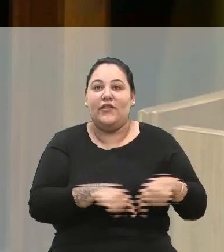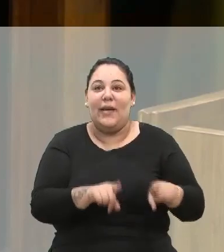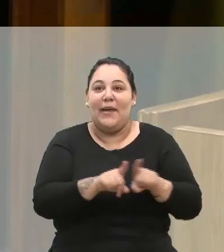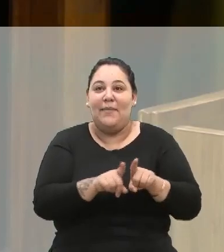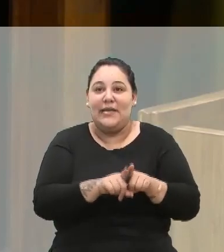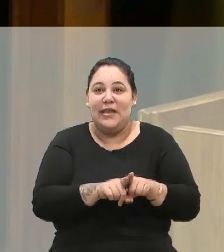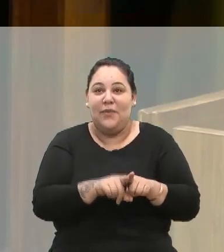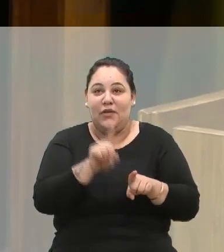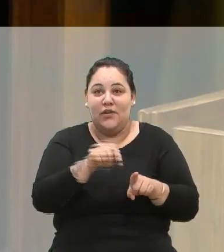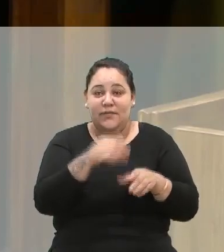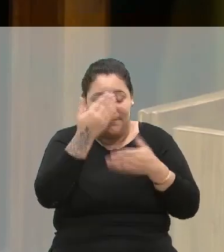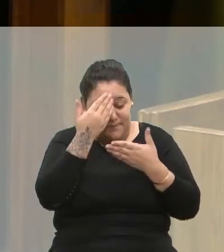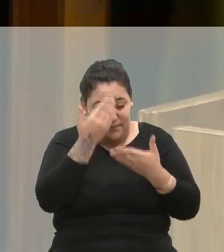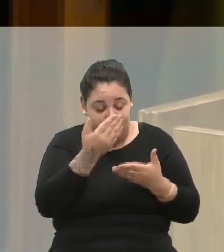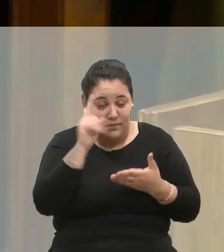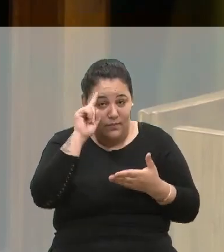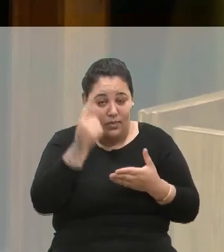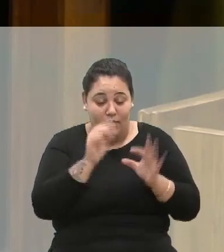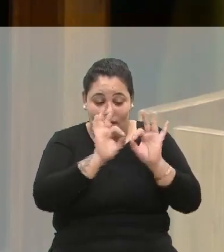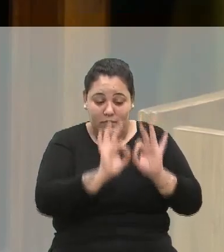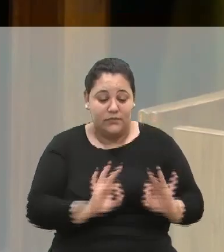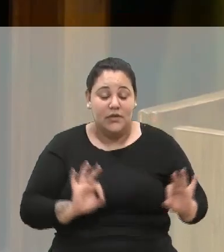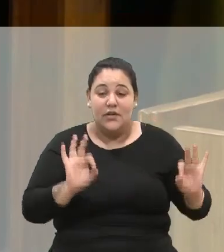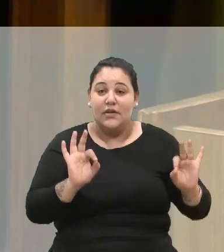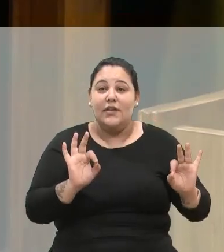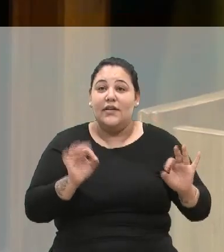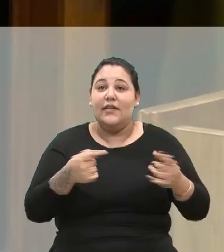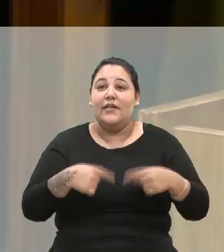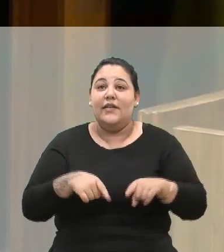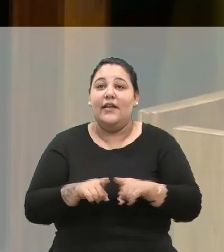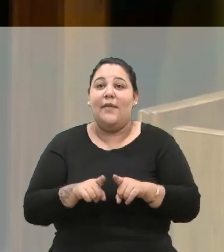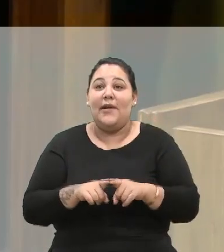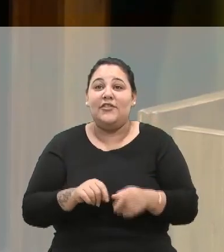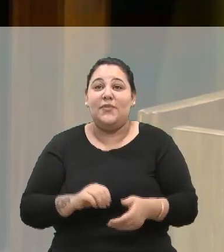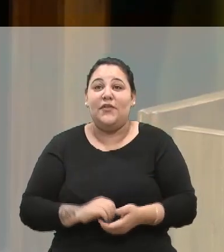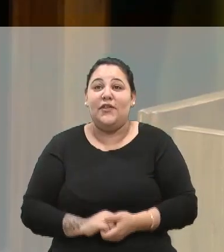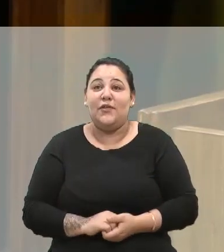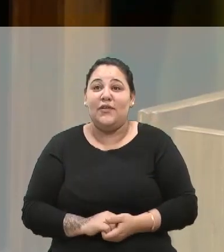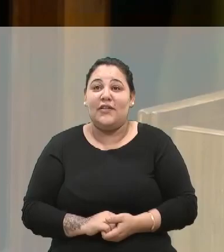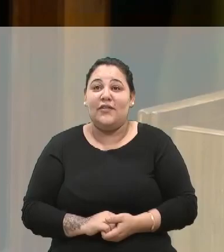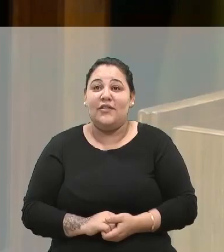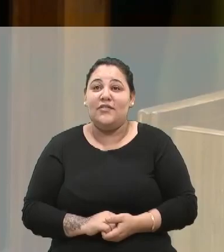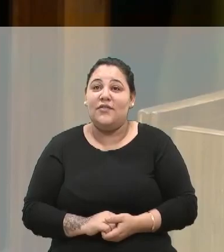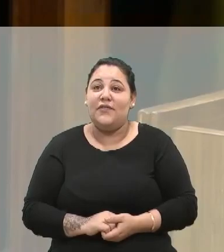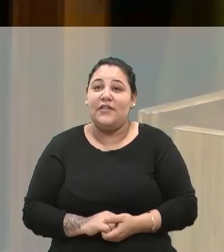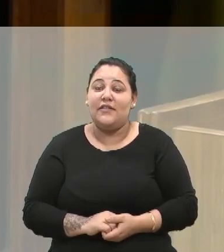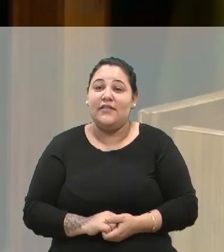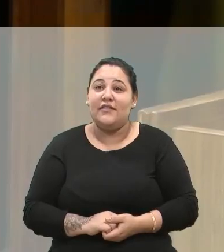ideia simples, uma ideia humilde que vai aos bairros de Caxias do Sul,